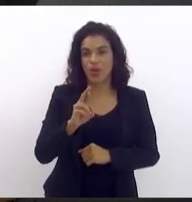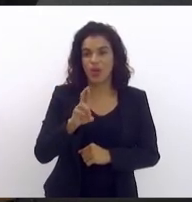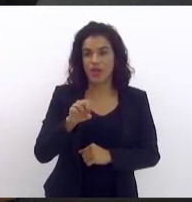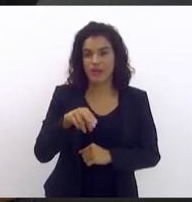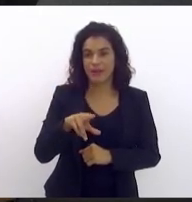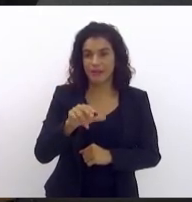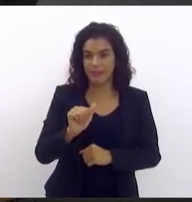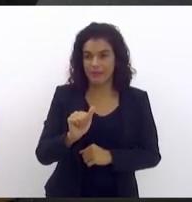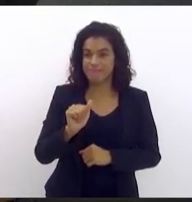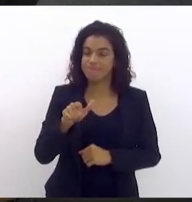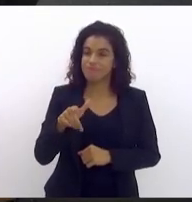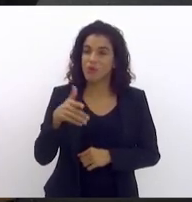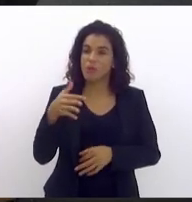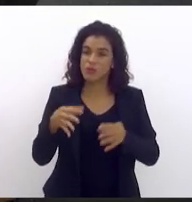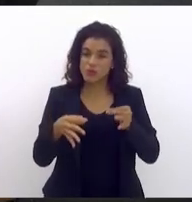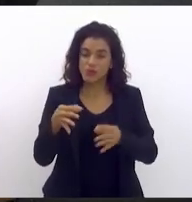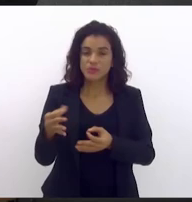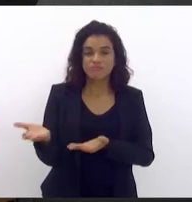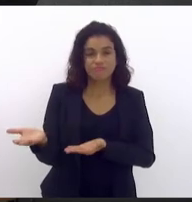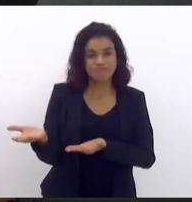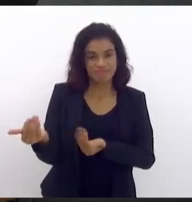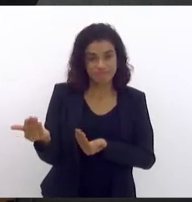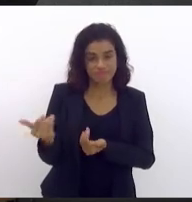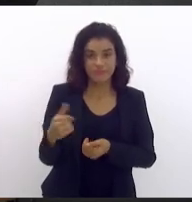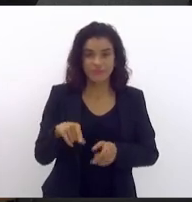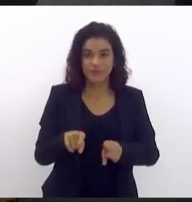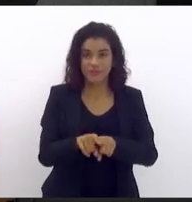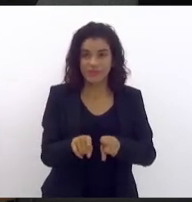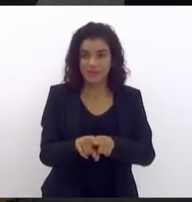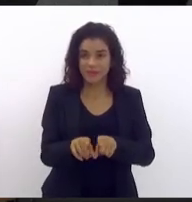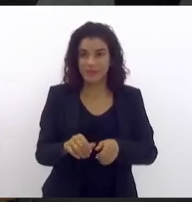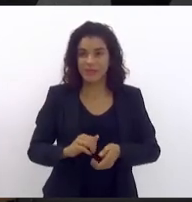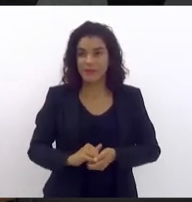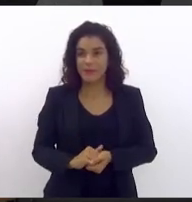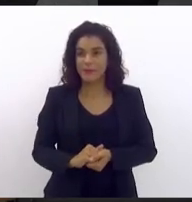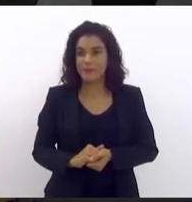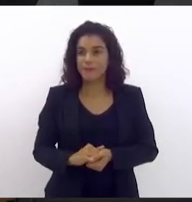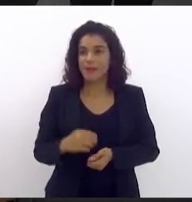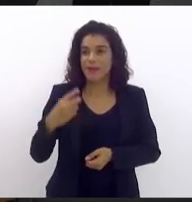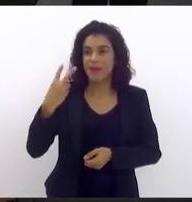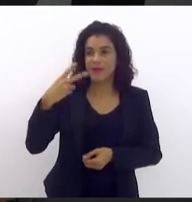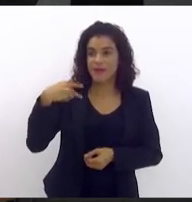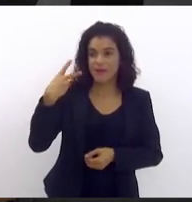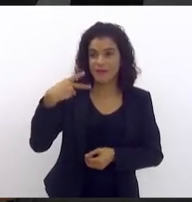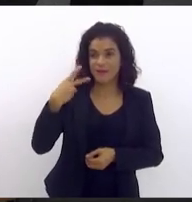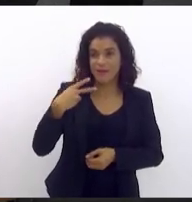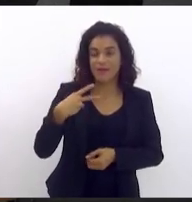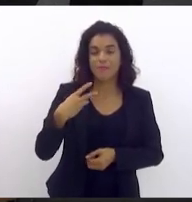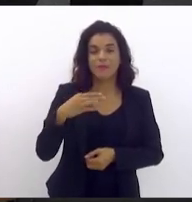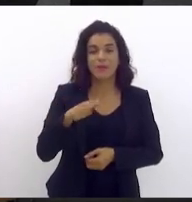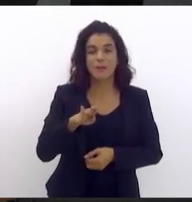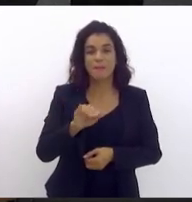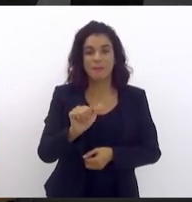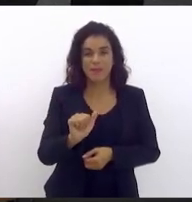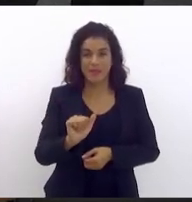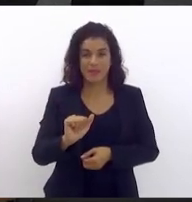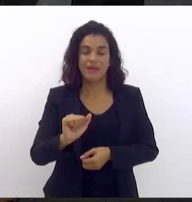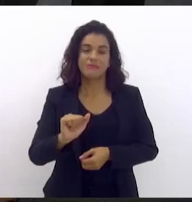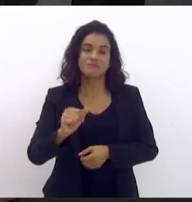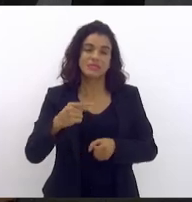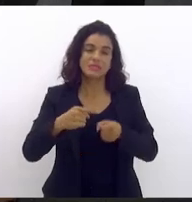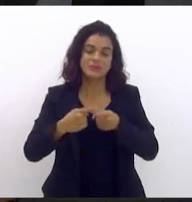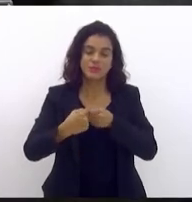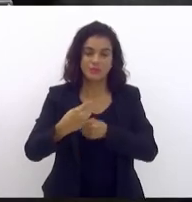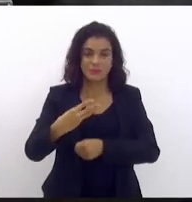jovem eh também quero citar a nossa vereadora de Três Rios a Bia citar